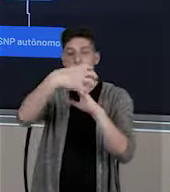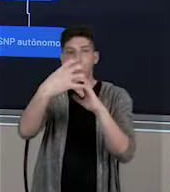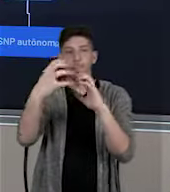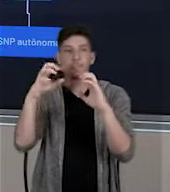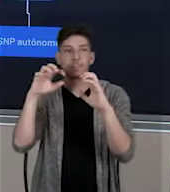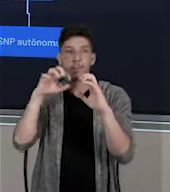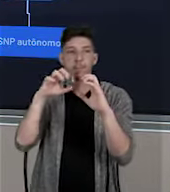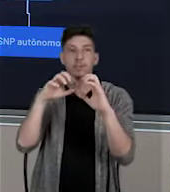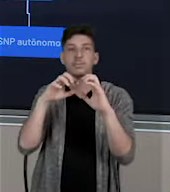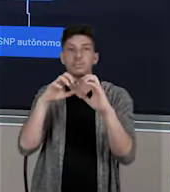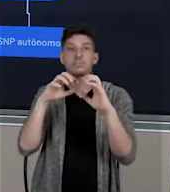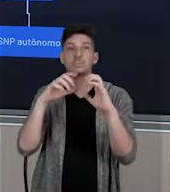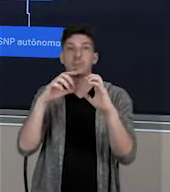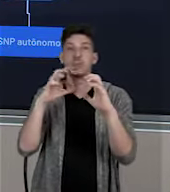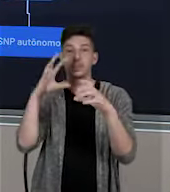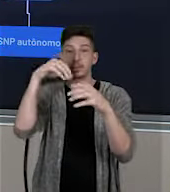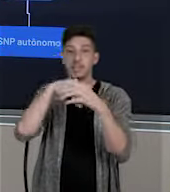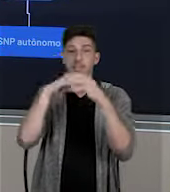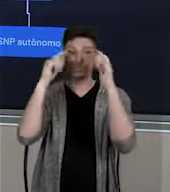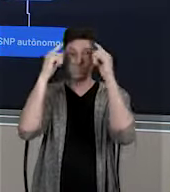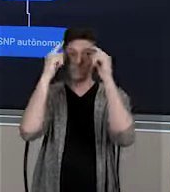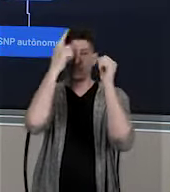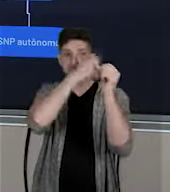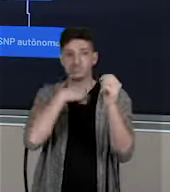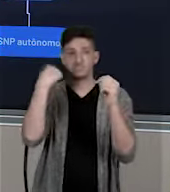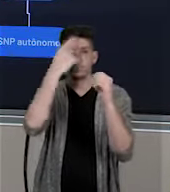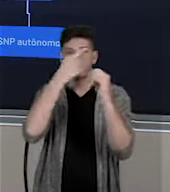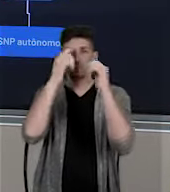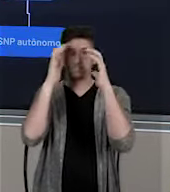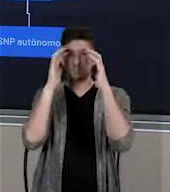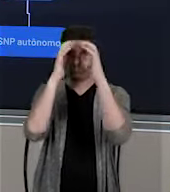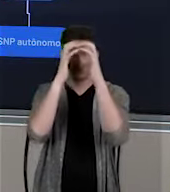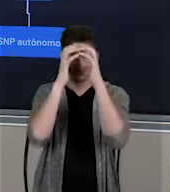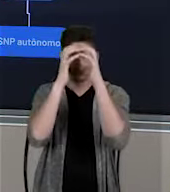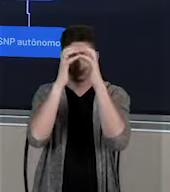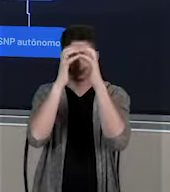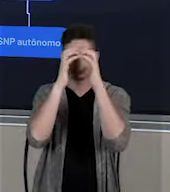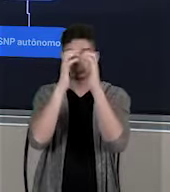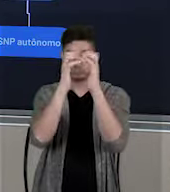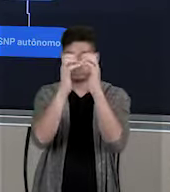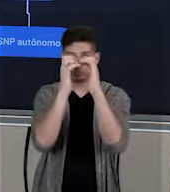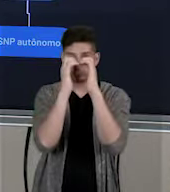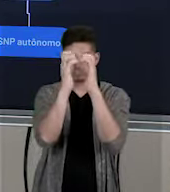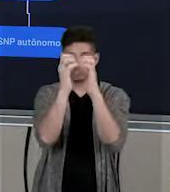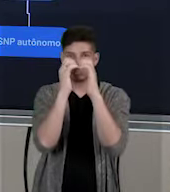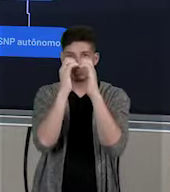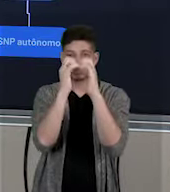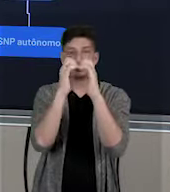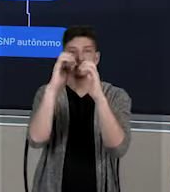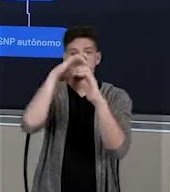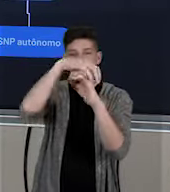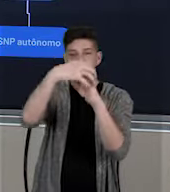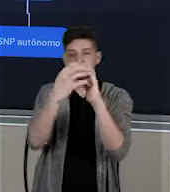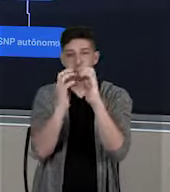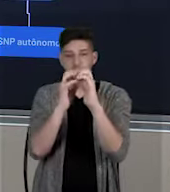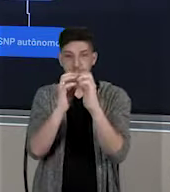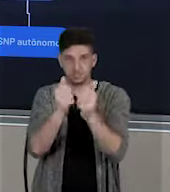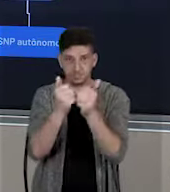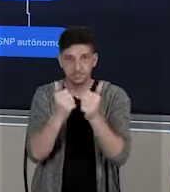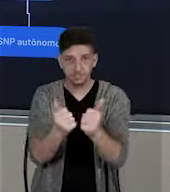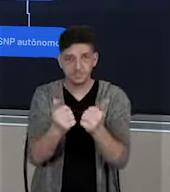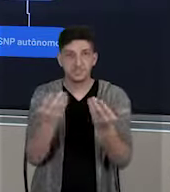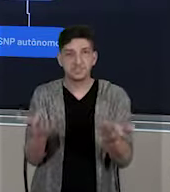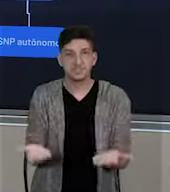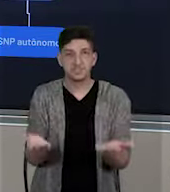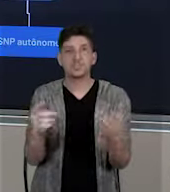estão dentro da nossa caixa craniana. Eles compõem o nosso encéfalo, que é essa região que está no crânio. Agora,